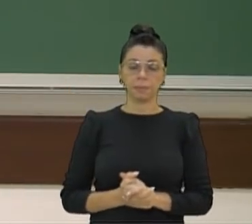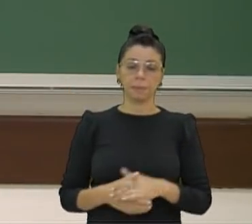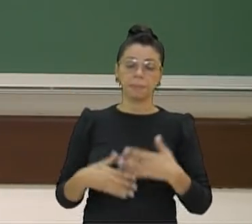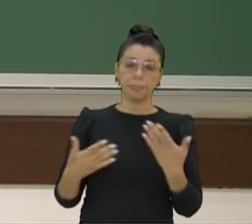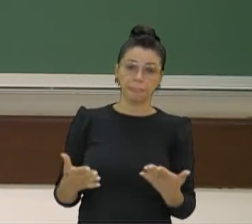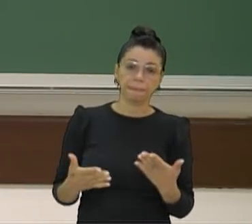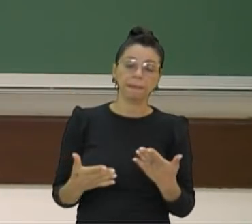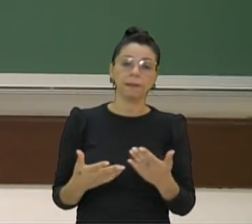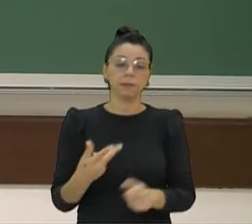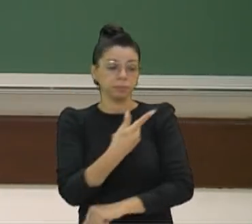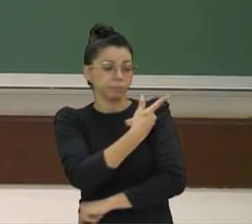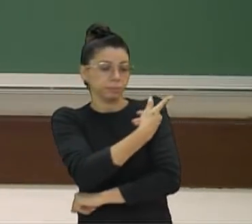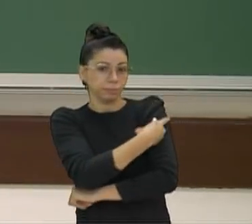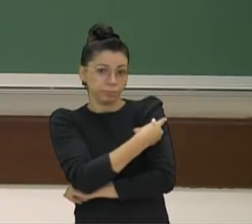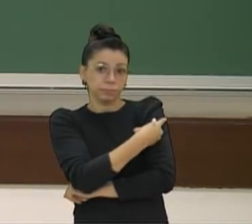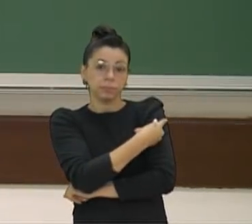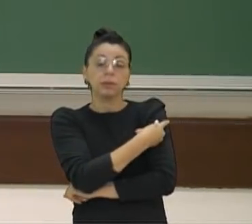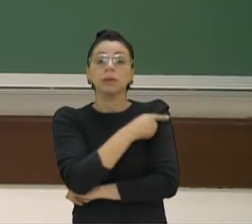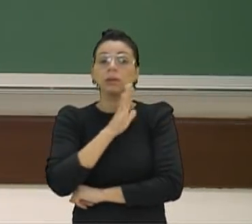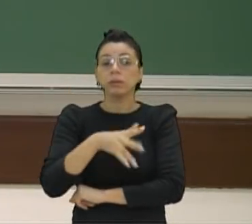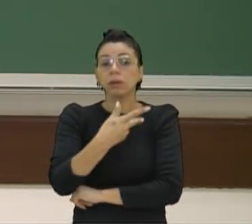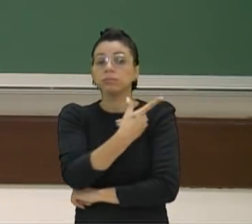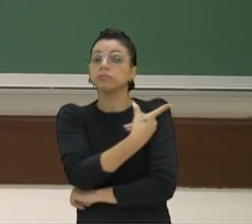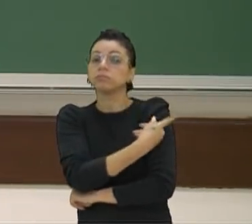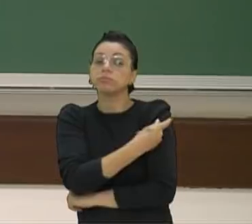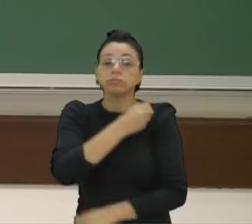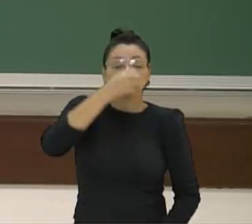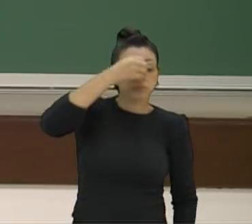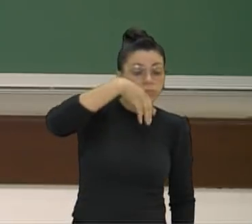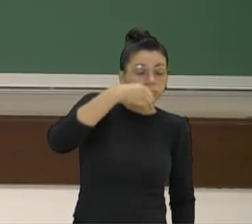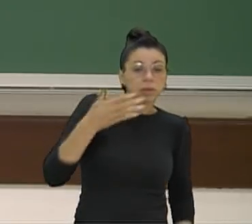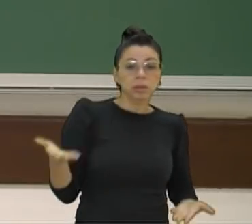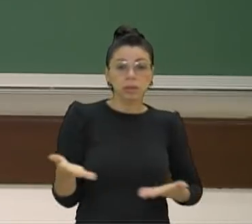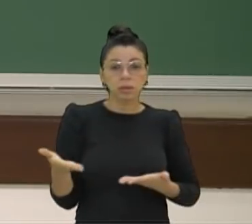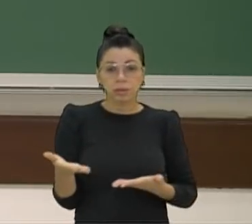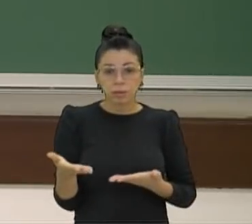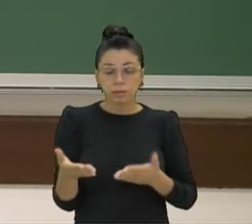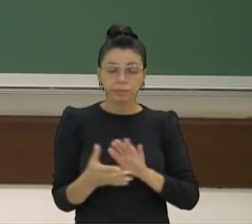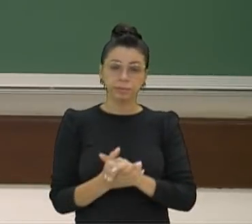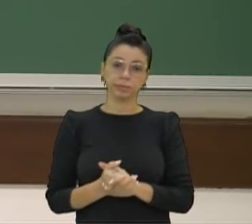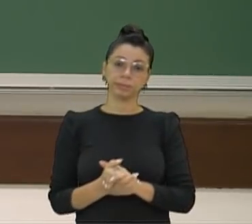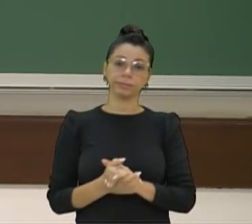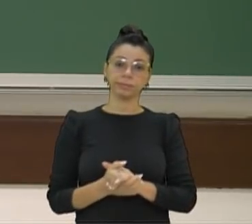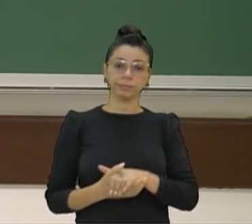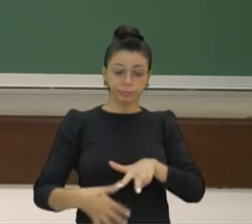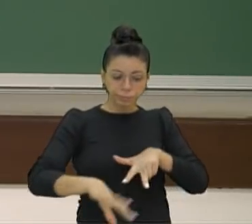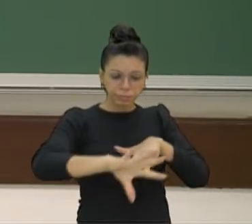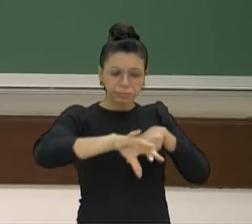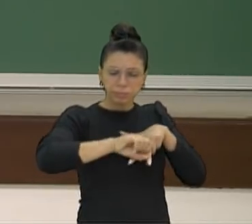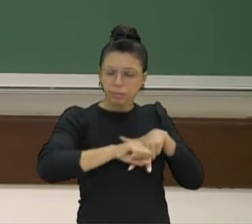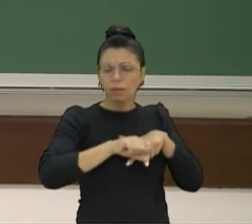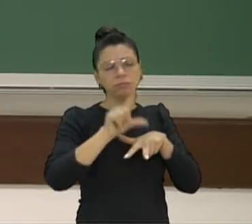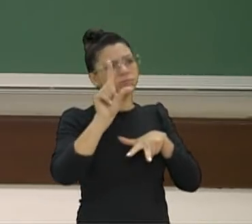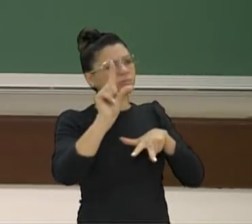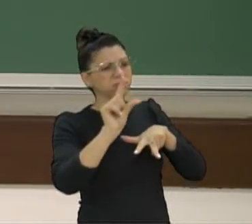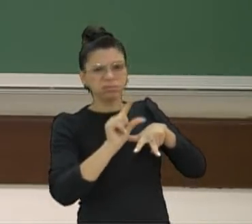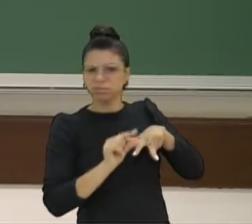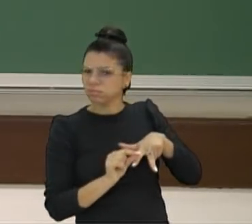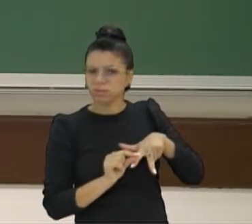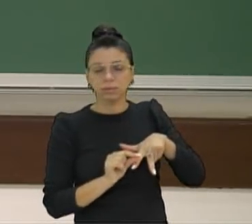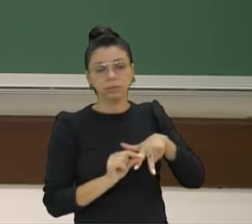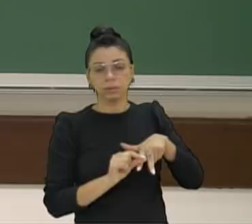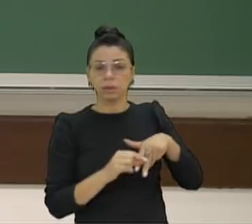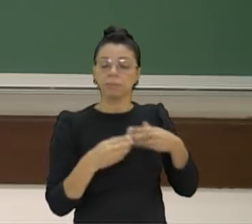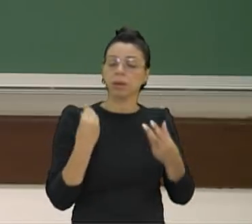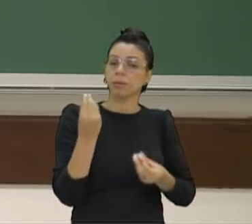está vacinada, se ela tomou a vacina da gripe esse ano, né, a chance dela adquirir gripe é muito, muito pequena, tá? Ah,